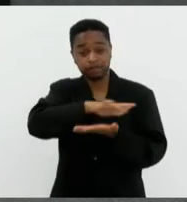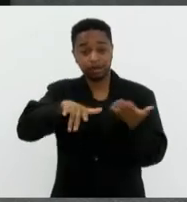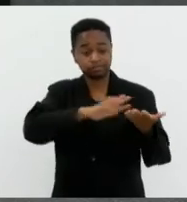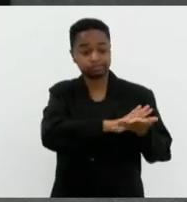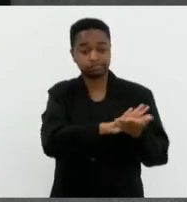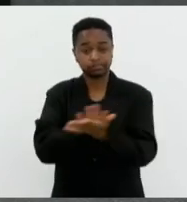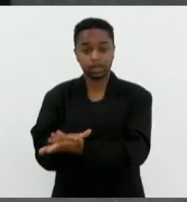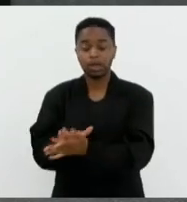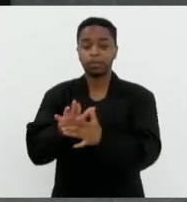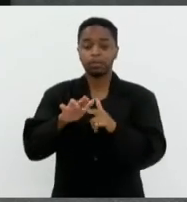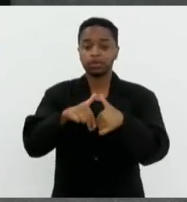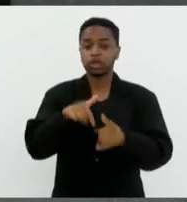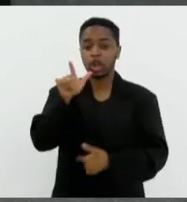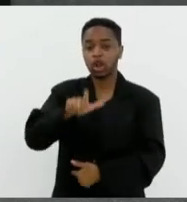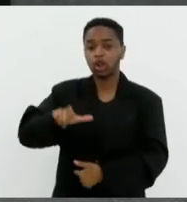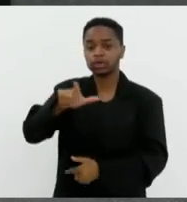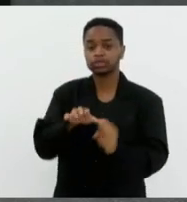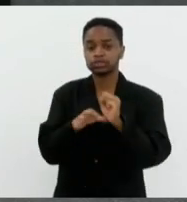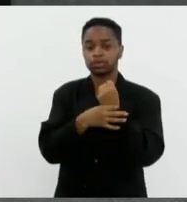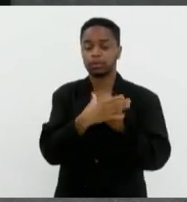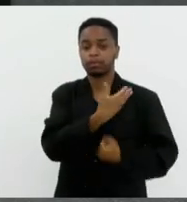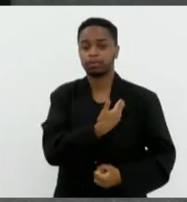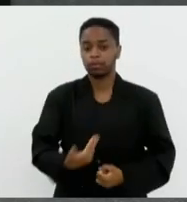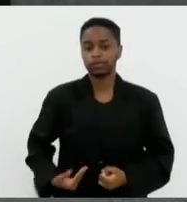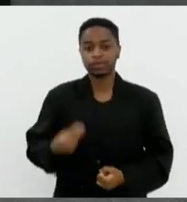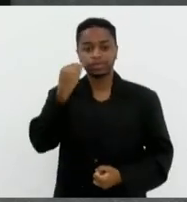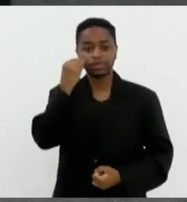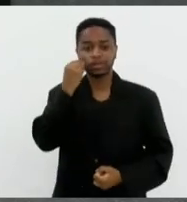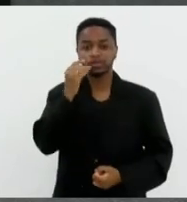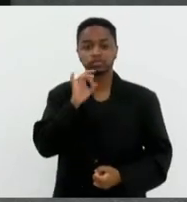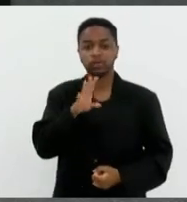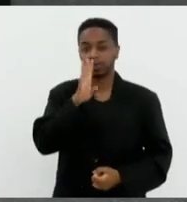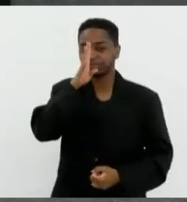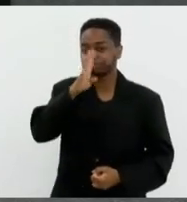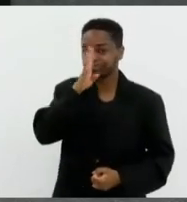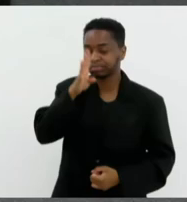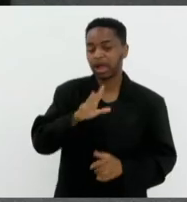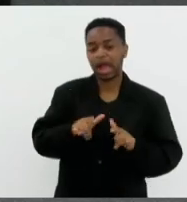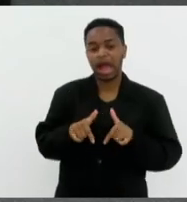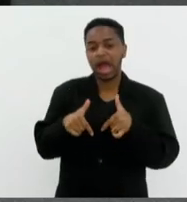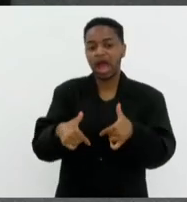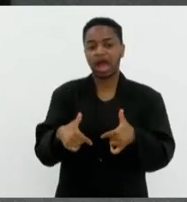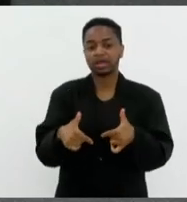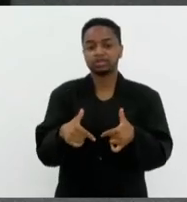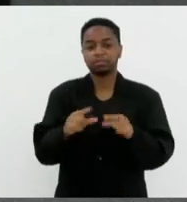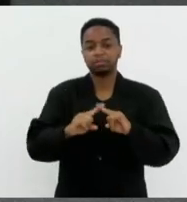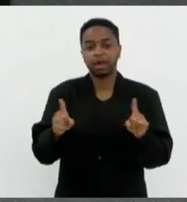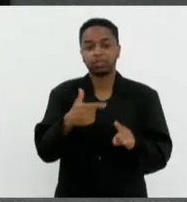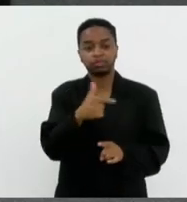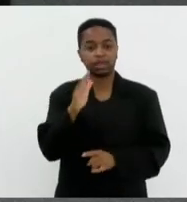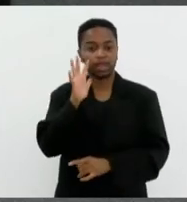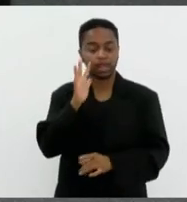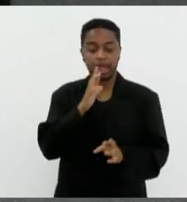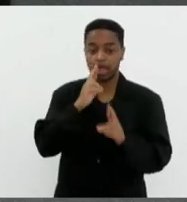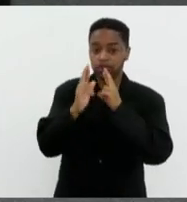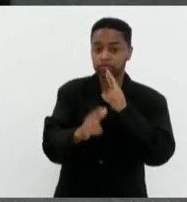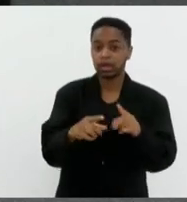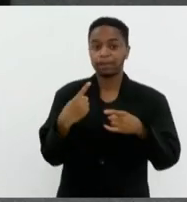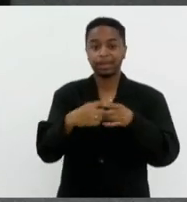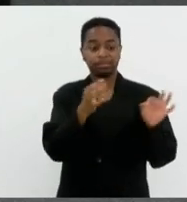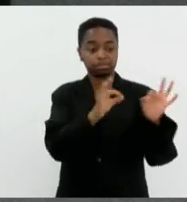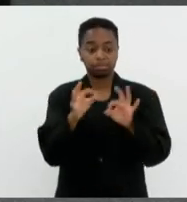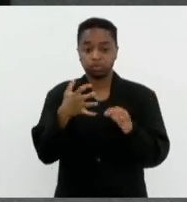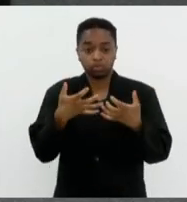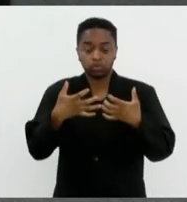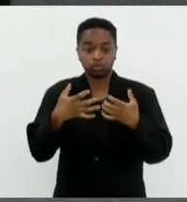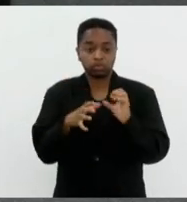por uma lógica de segurança pública que é de enxugar gelo. Ninguém se sente mais seguro diante de uma mega operação policial